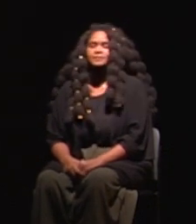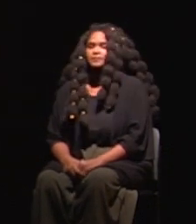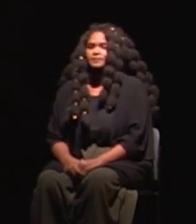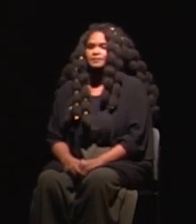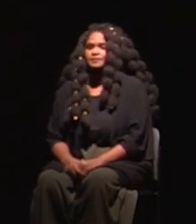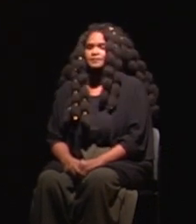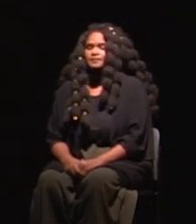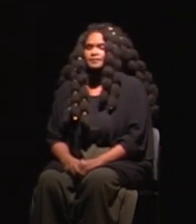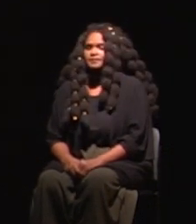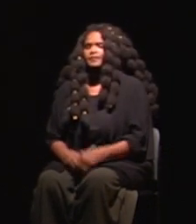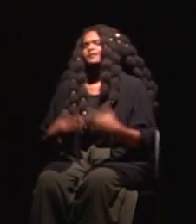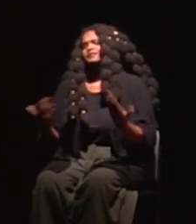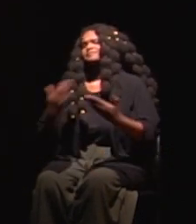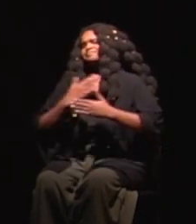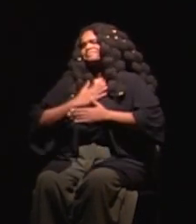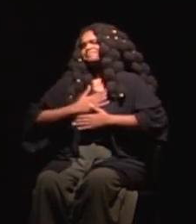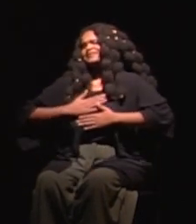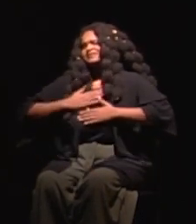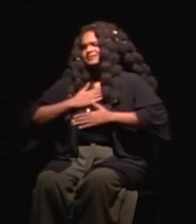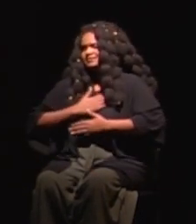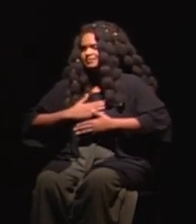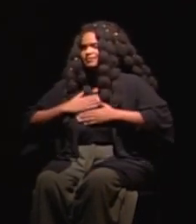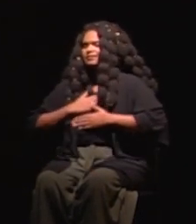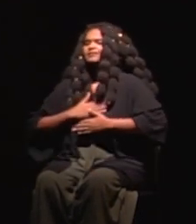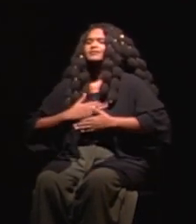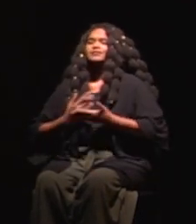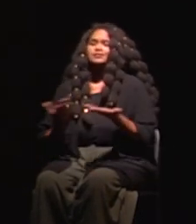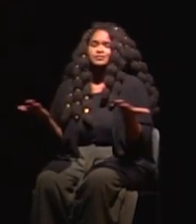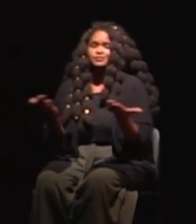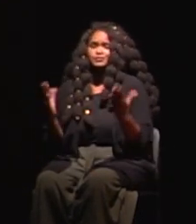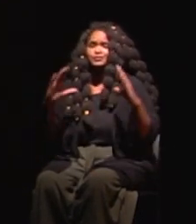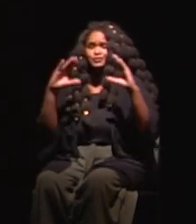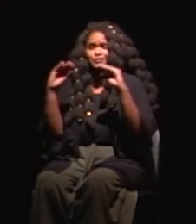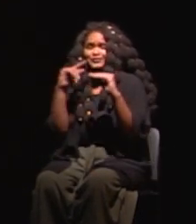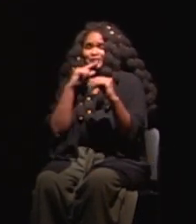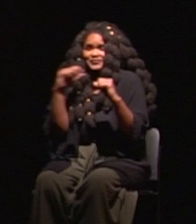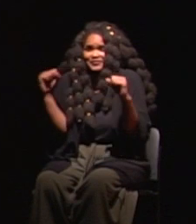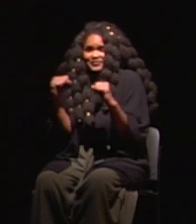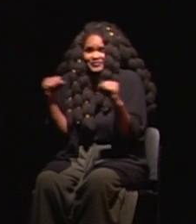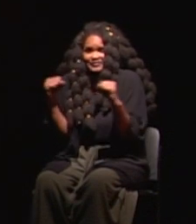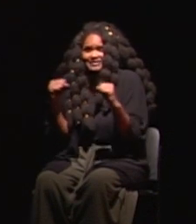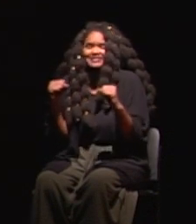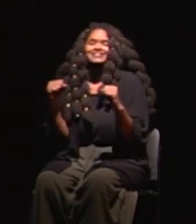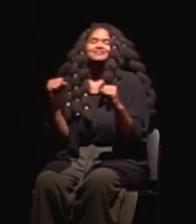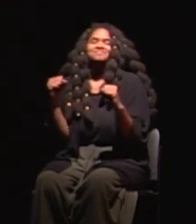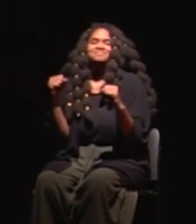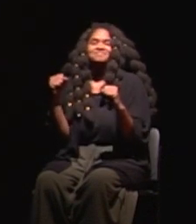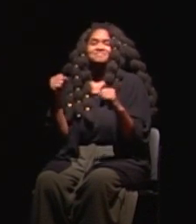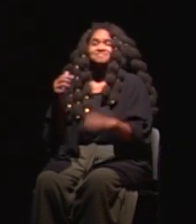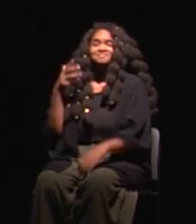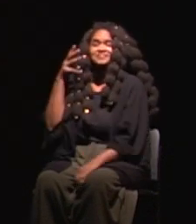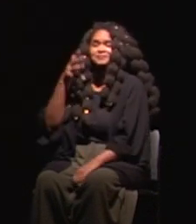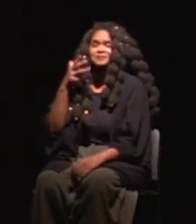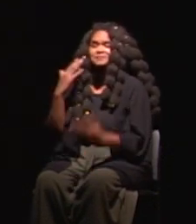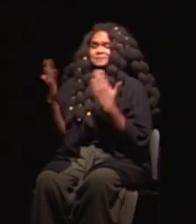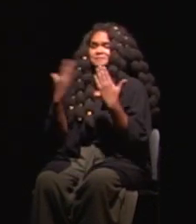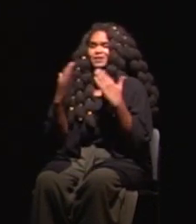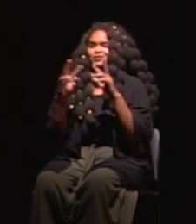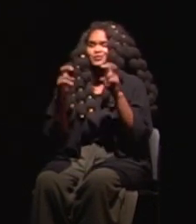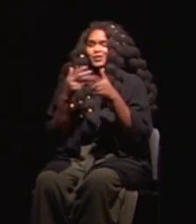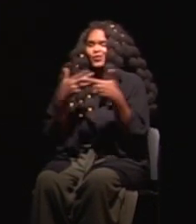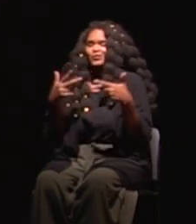Bom, é um prazer a gente estar nessa noite fria falando aqui de coisas tão quentes,